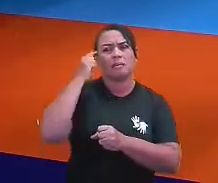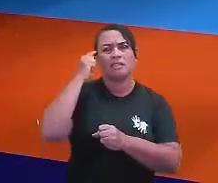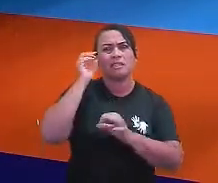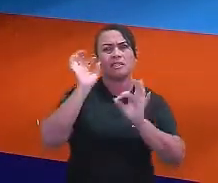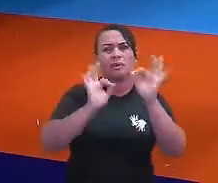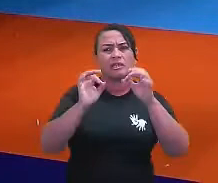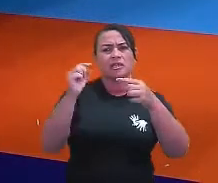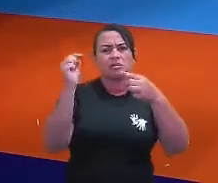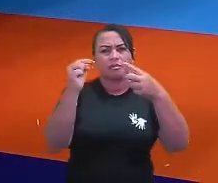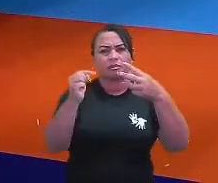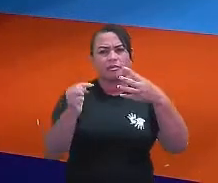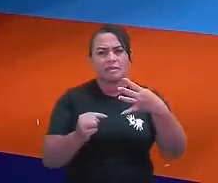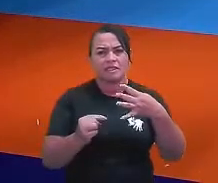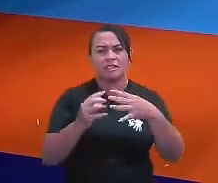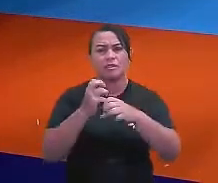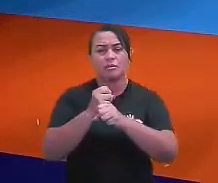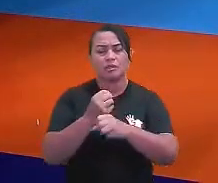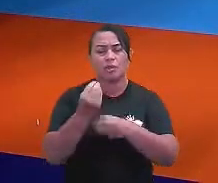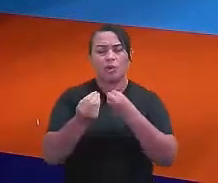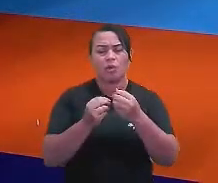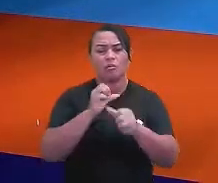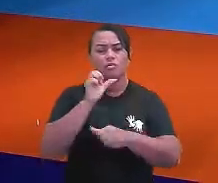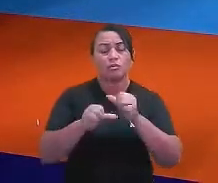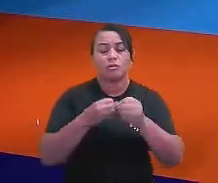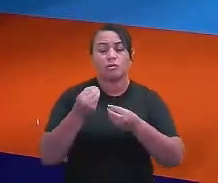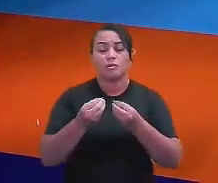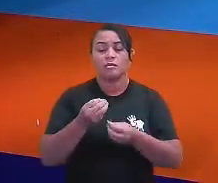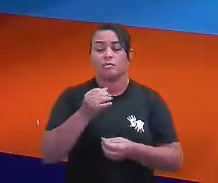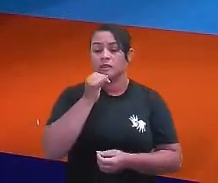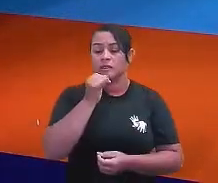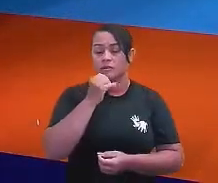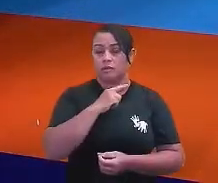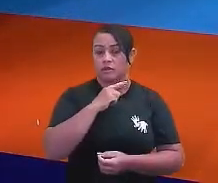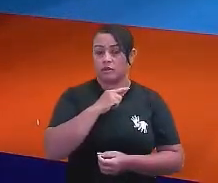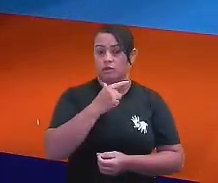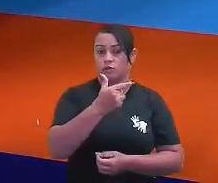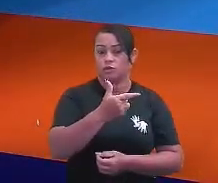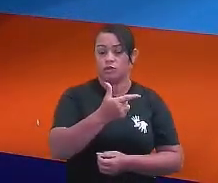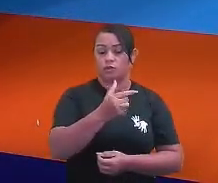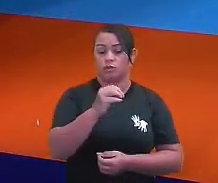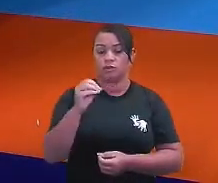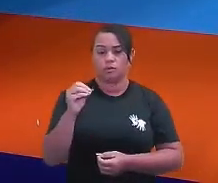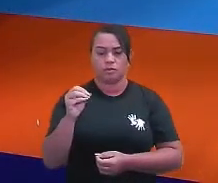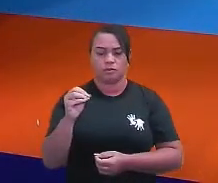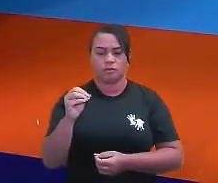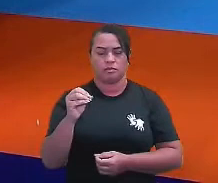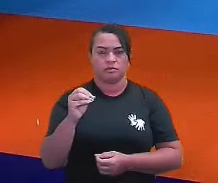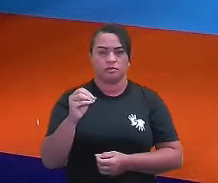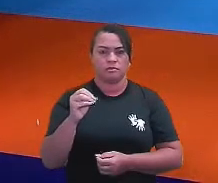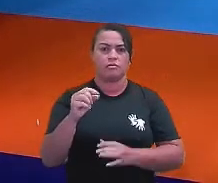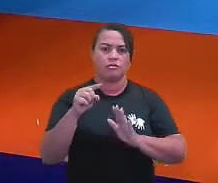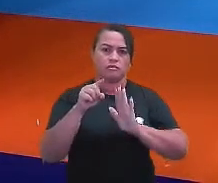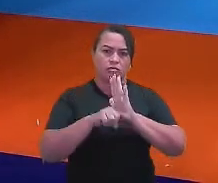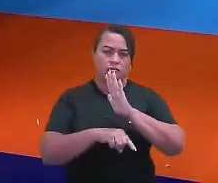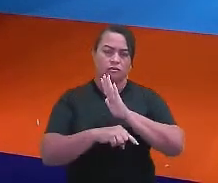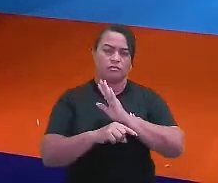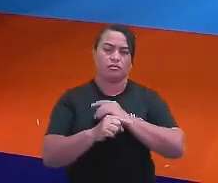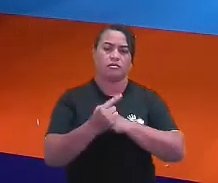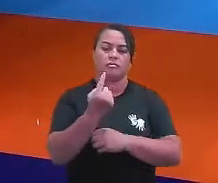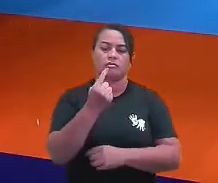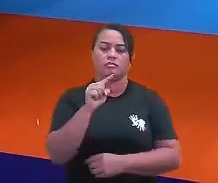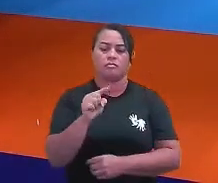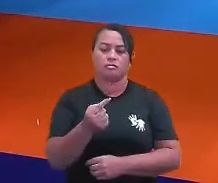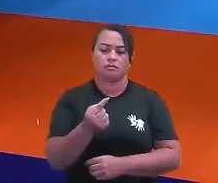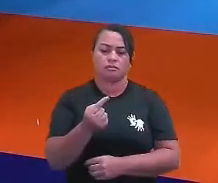nessa relação de troca. Vamos lá. Se eu tenho aqui 2.000, eu vou tirar quem? Primeiro, 1.000. Tirando